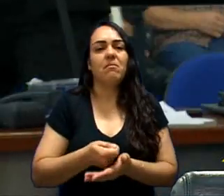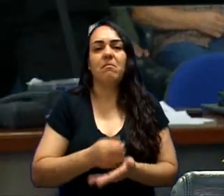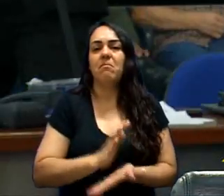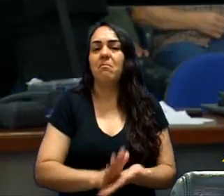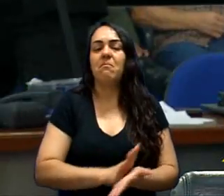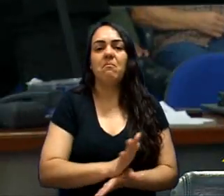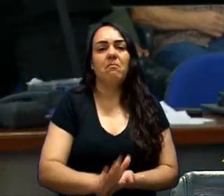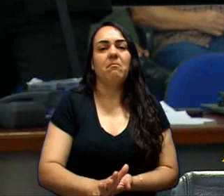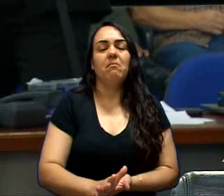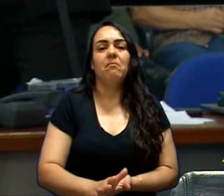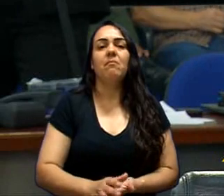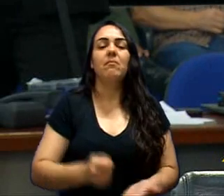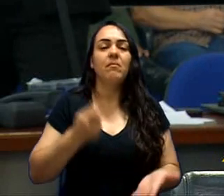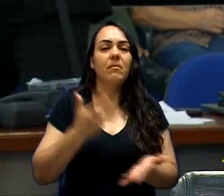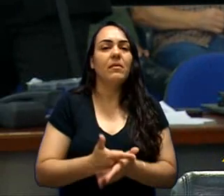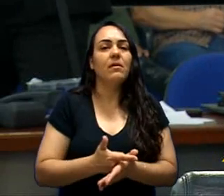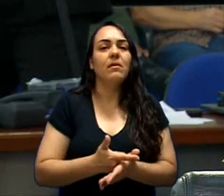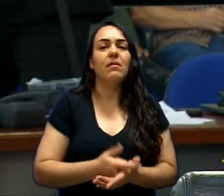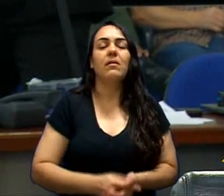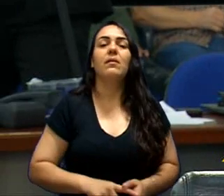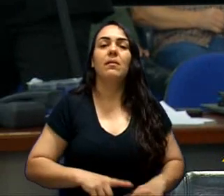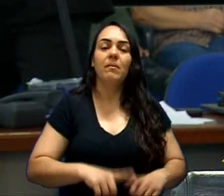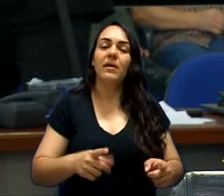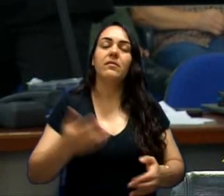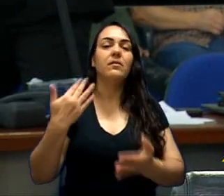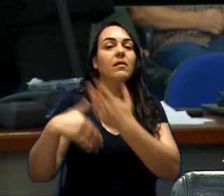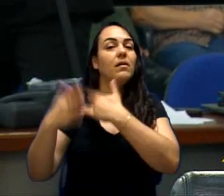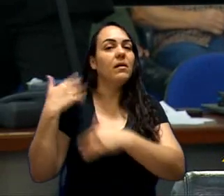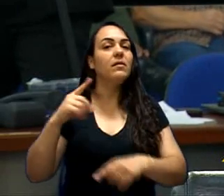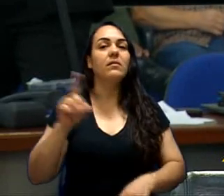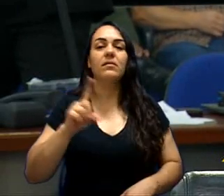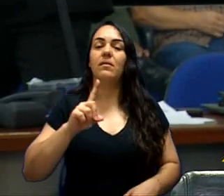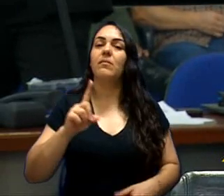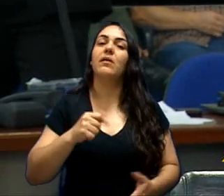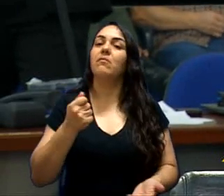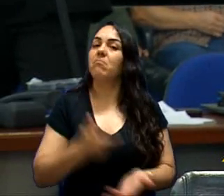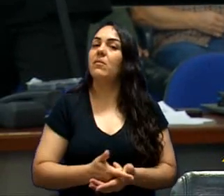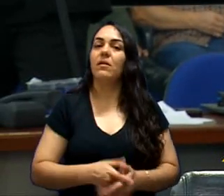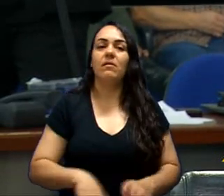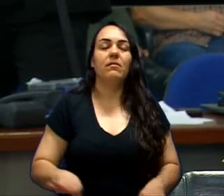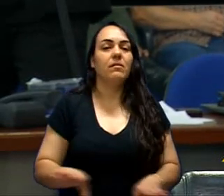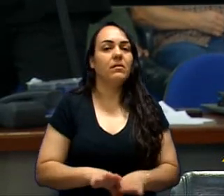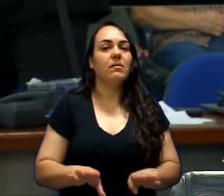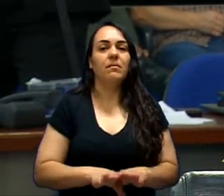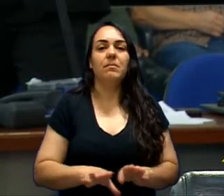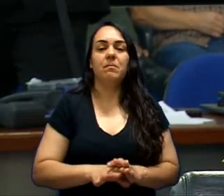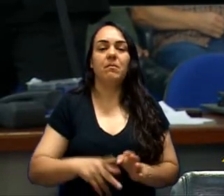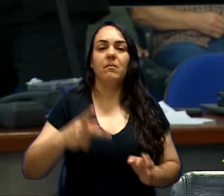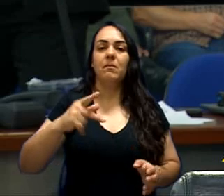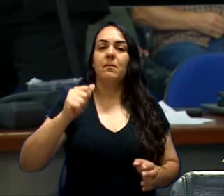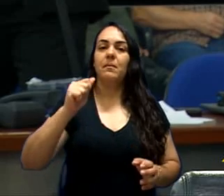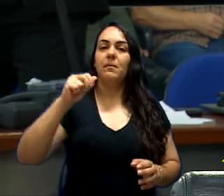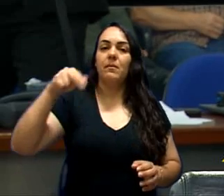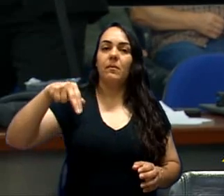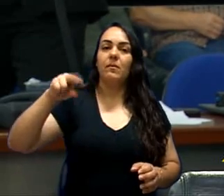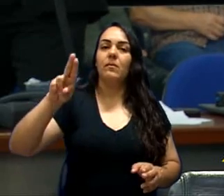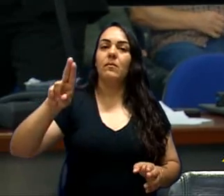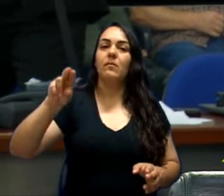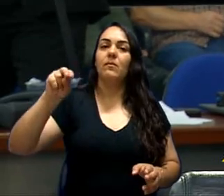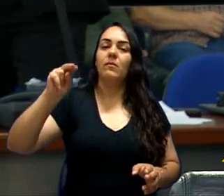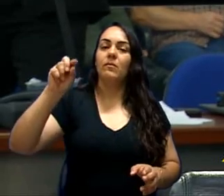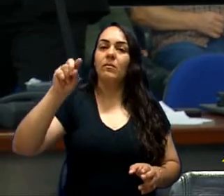Ah, mas precisamos saber quem é o responsável. Não, antes também não pagava. Desde a época do Panunzio, eu não pagava. Eu tenho emenda